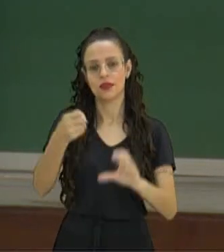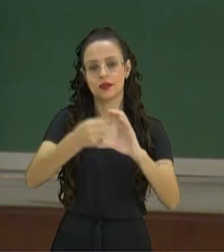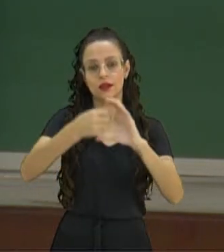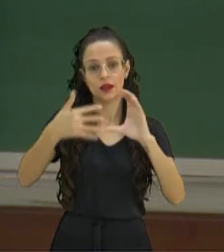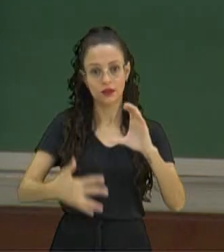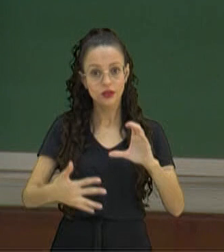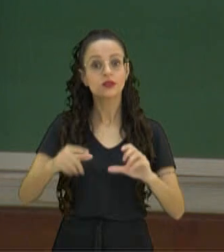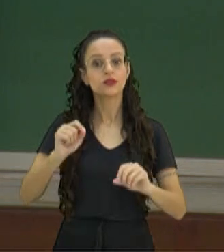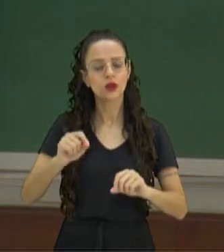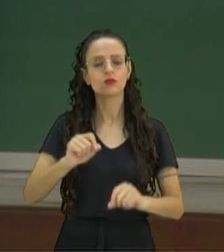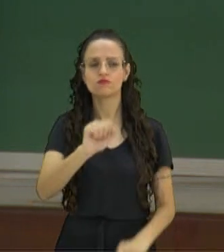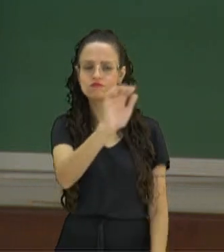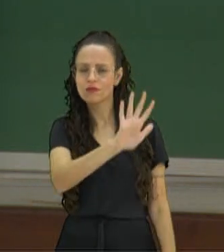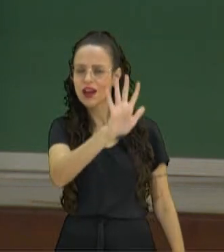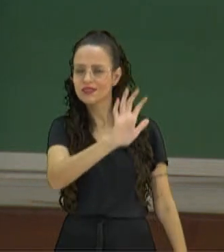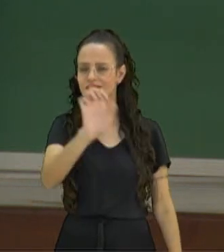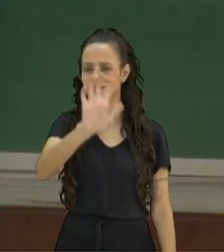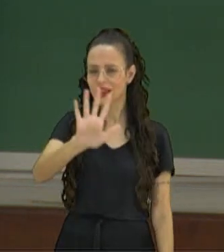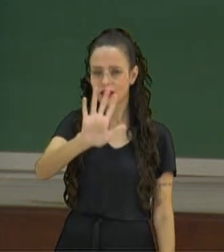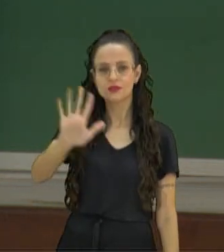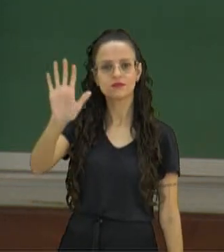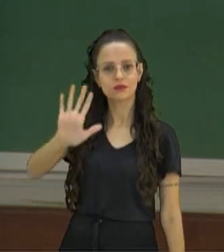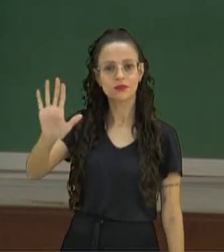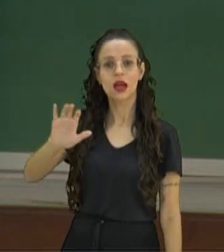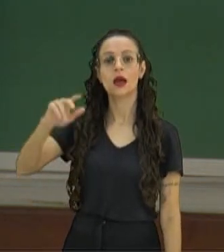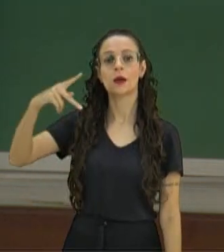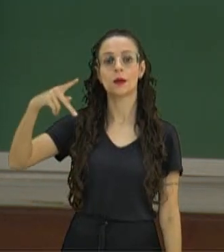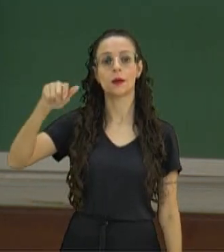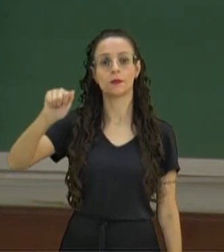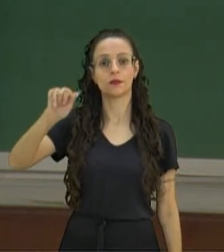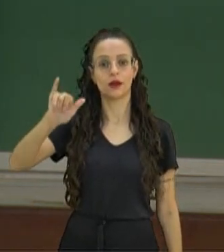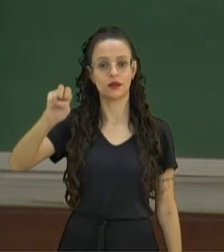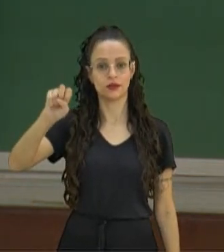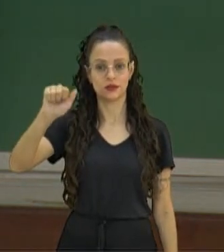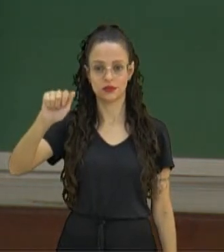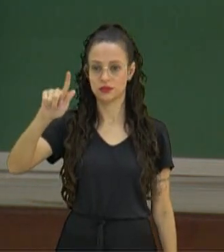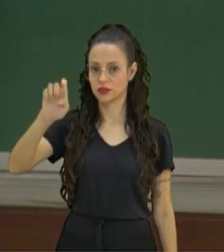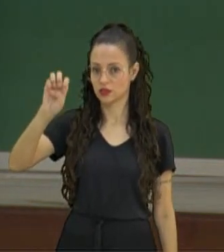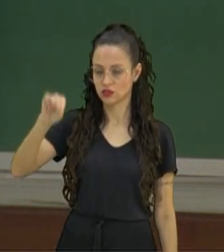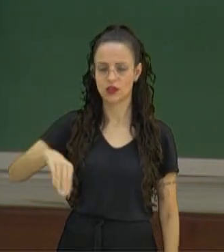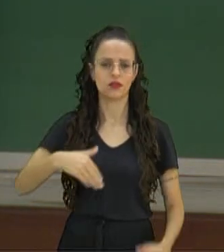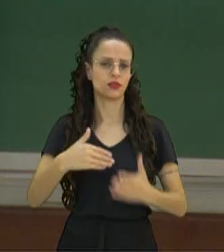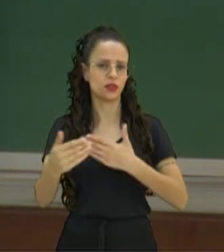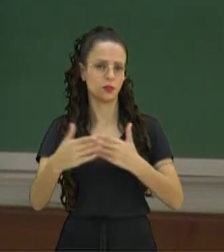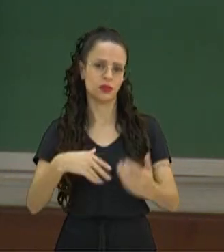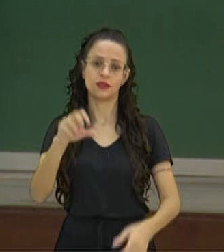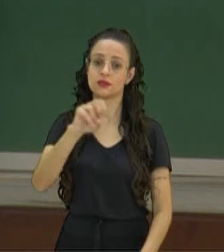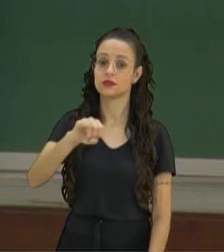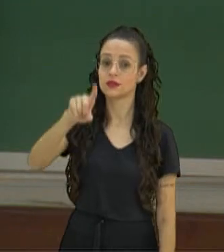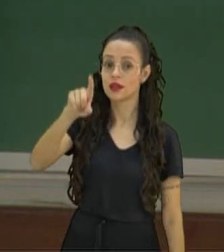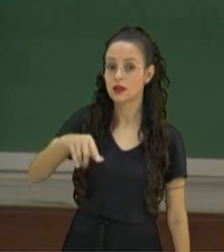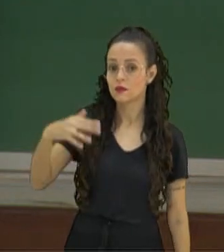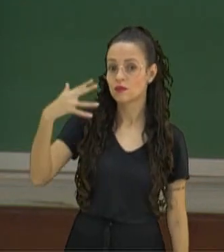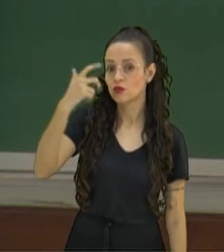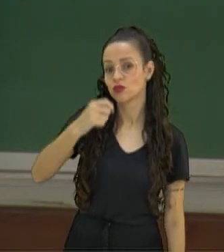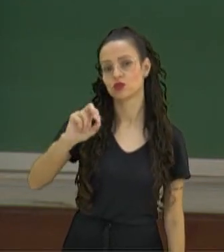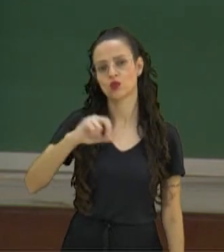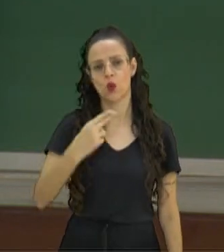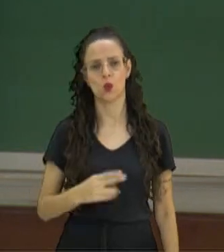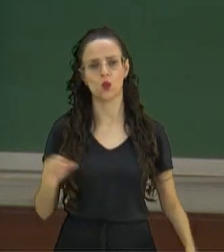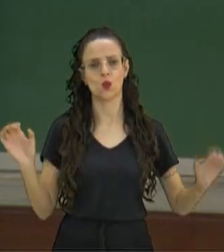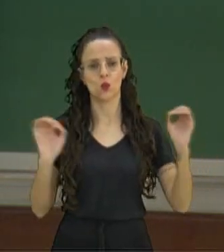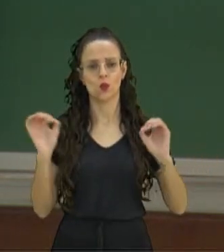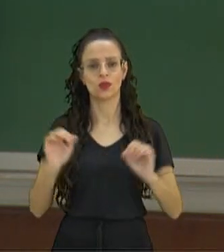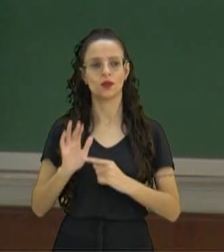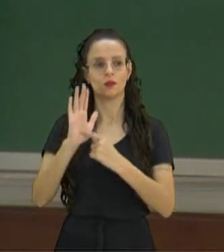ali como paisagem, independente dos conceitos de achar bonito ou não. E aí nós temos ali algumas